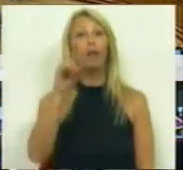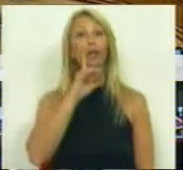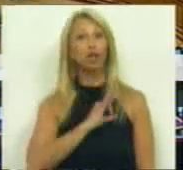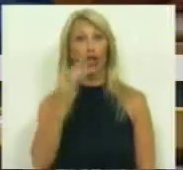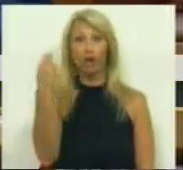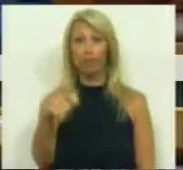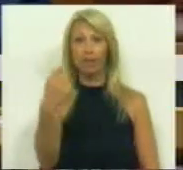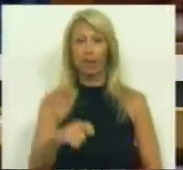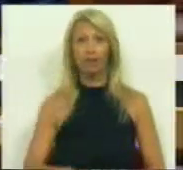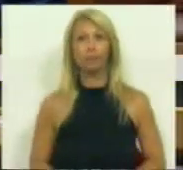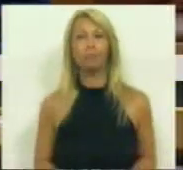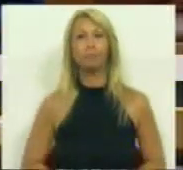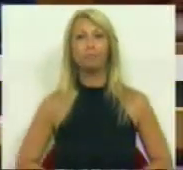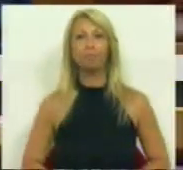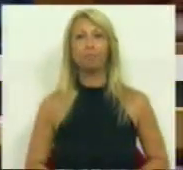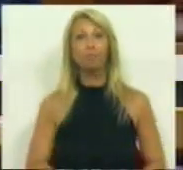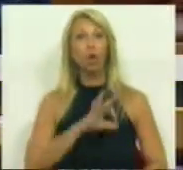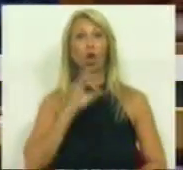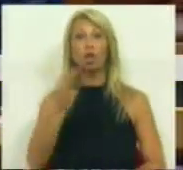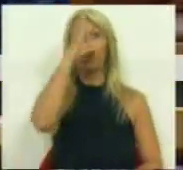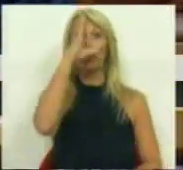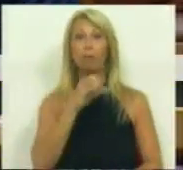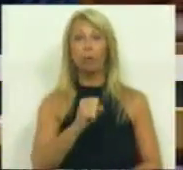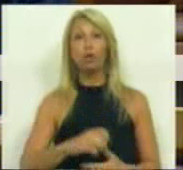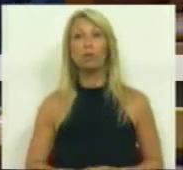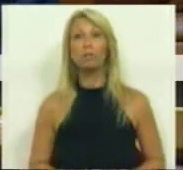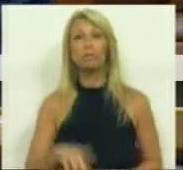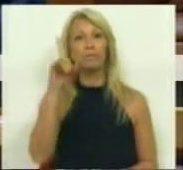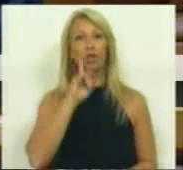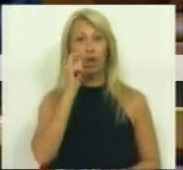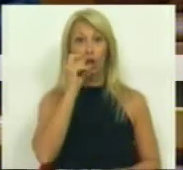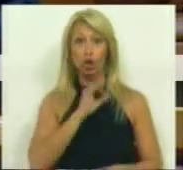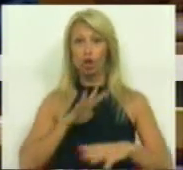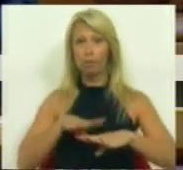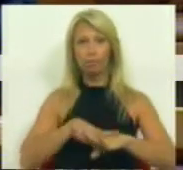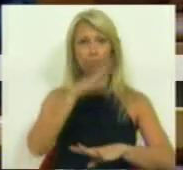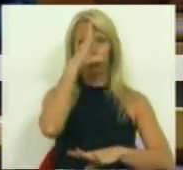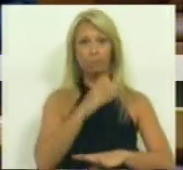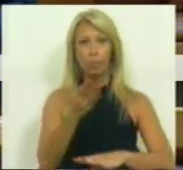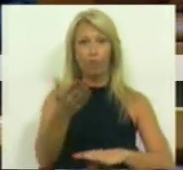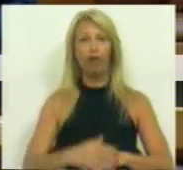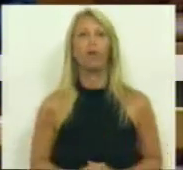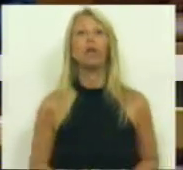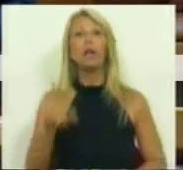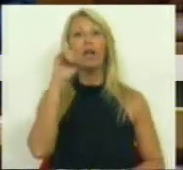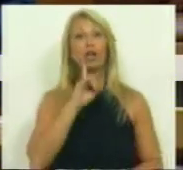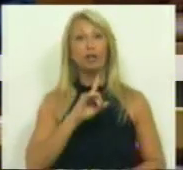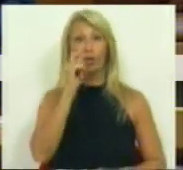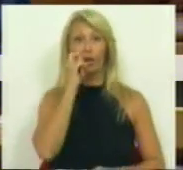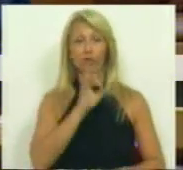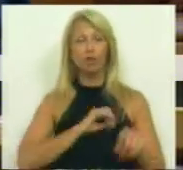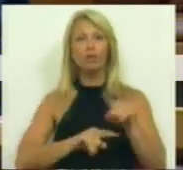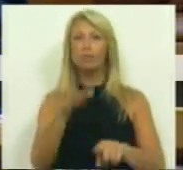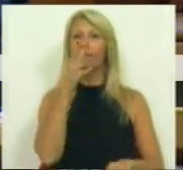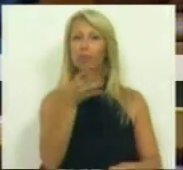Senhora Presidente, Sr. Primeiro-Ministro, Senhoras e Senhores Membros do Governo, Senhoras Deputadas,